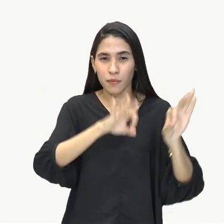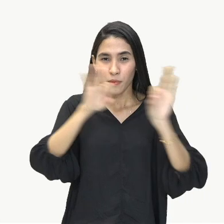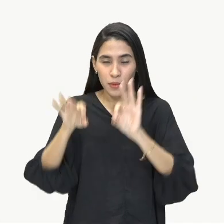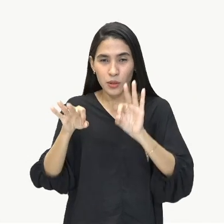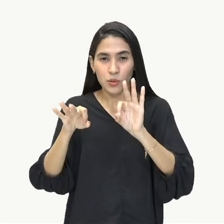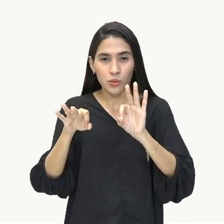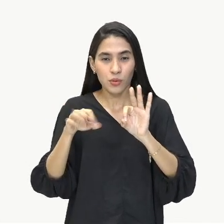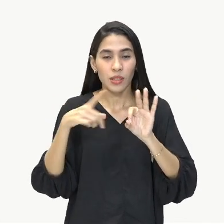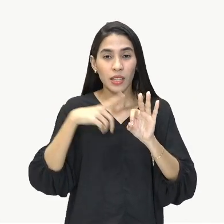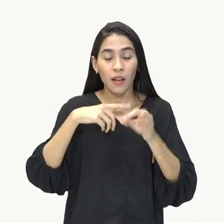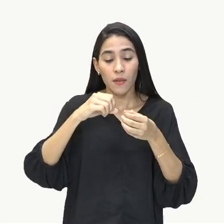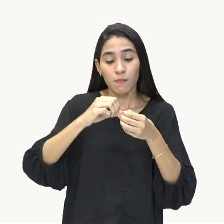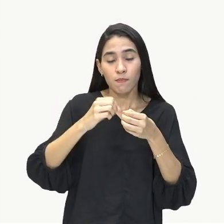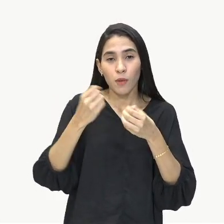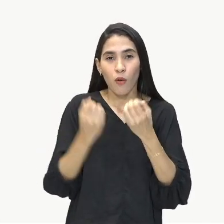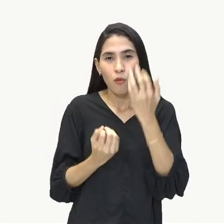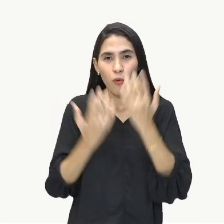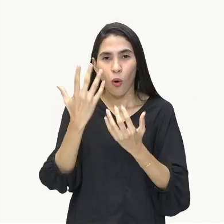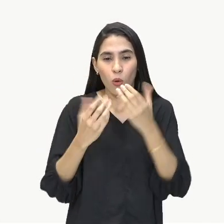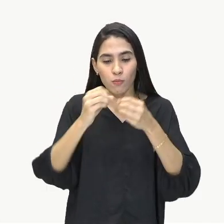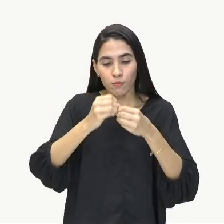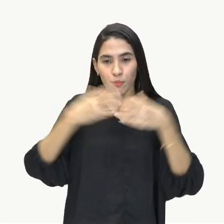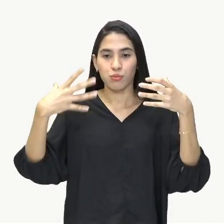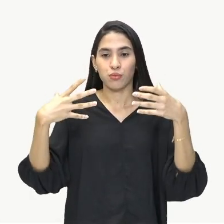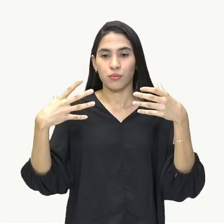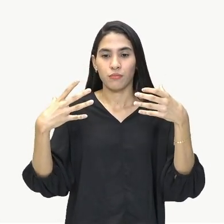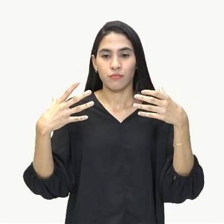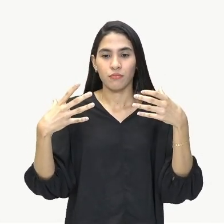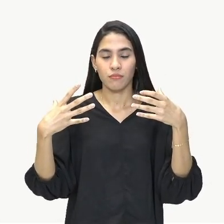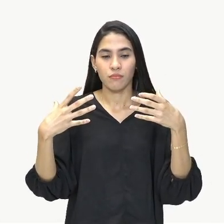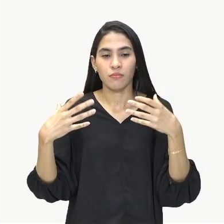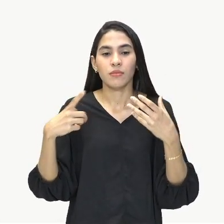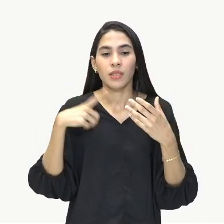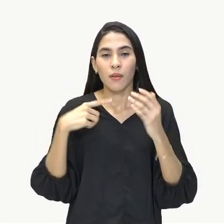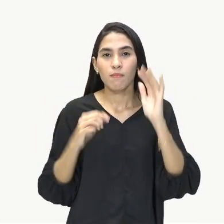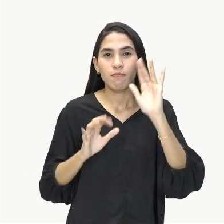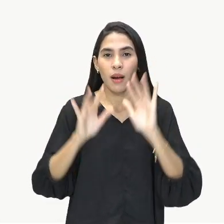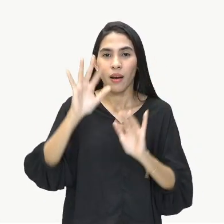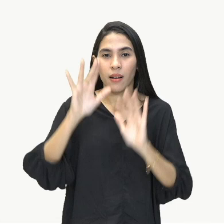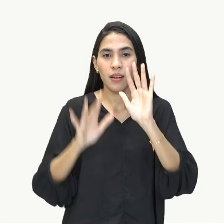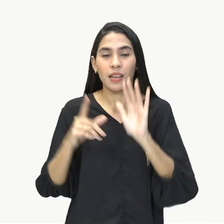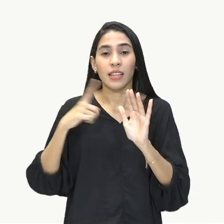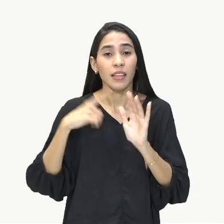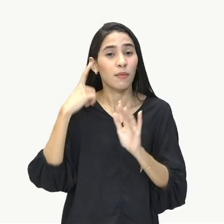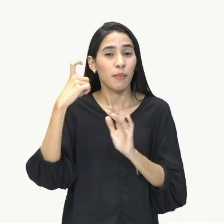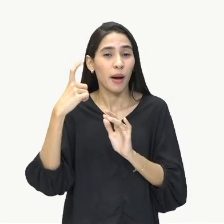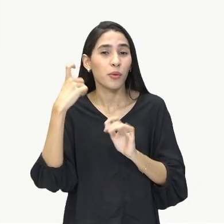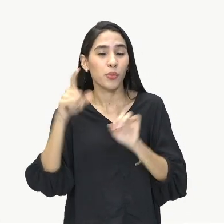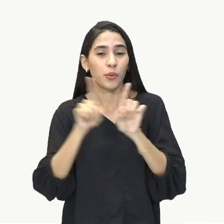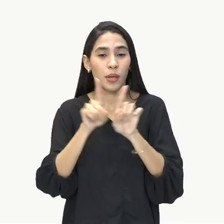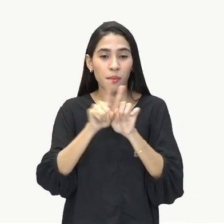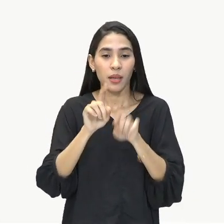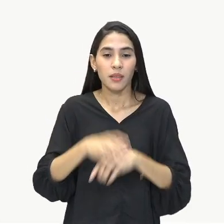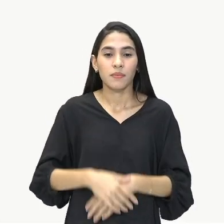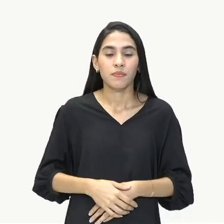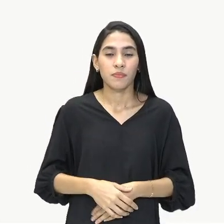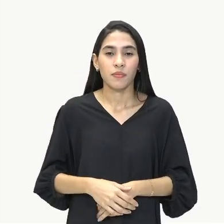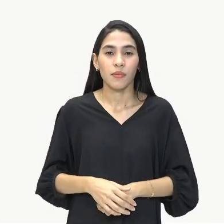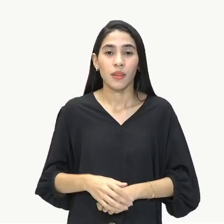ó, faíscas, houve chamas, né? Houve uma fumaça, teve som e além de